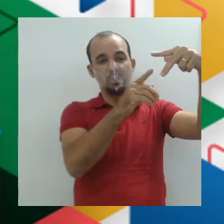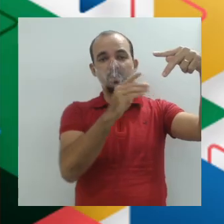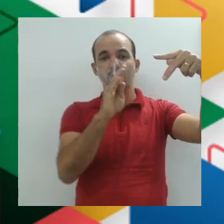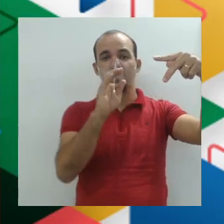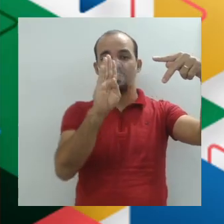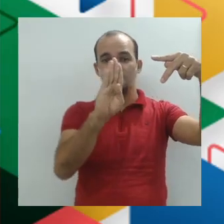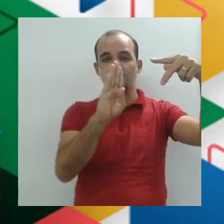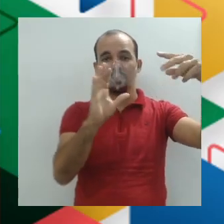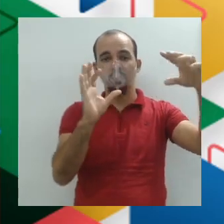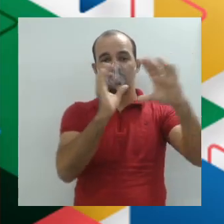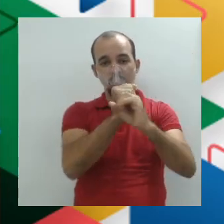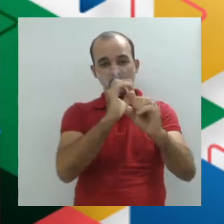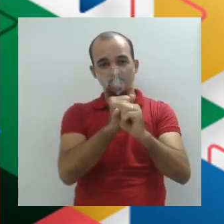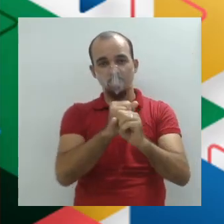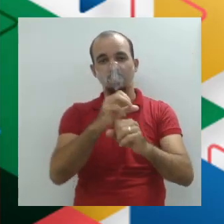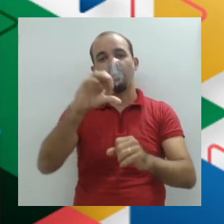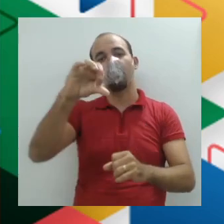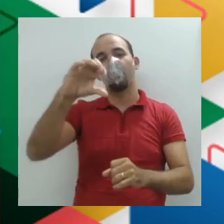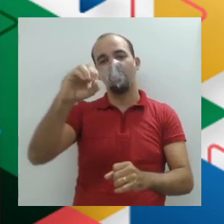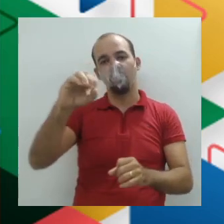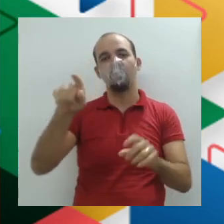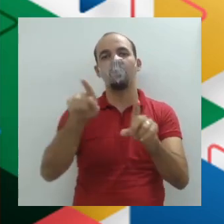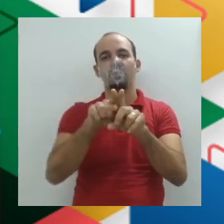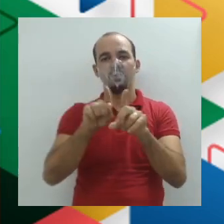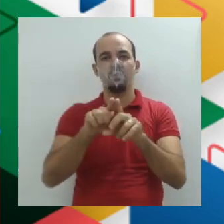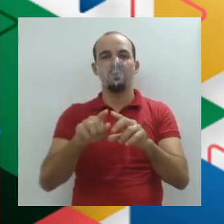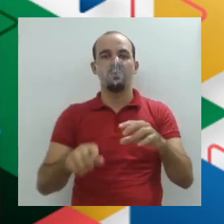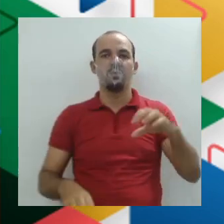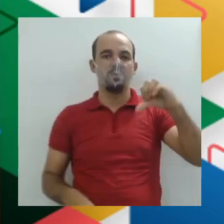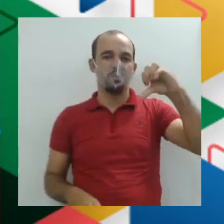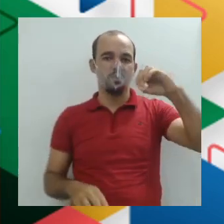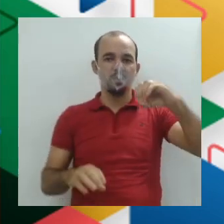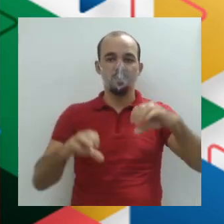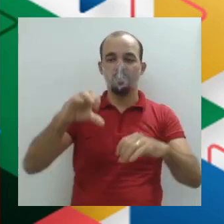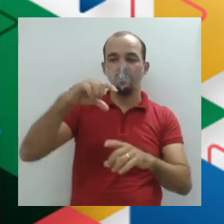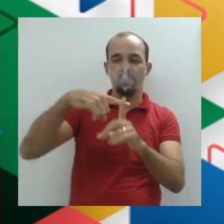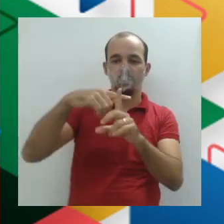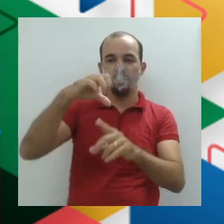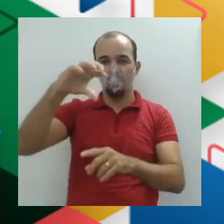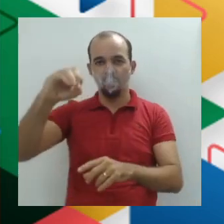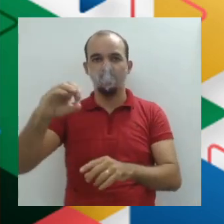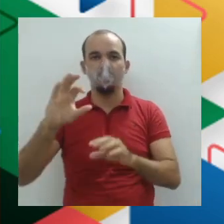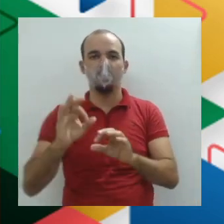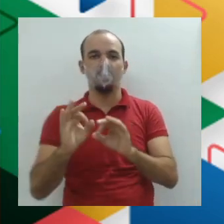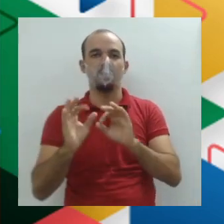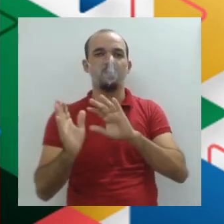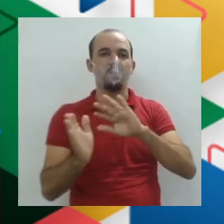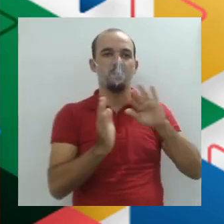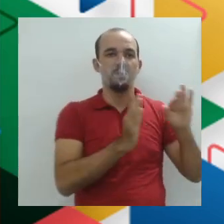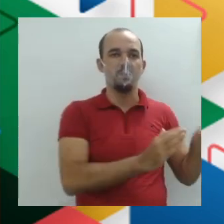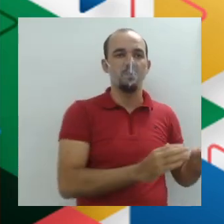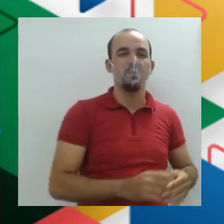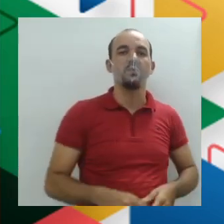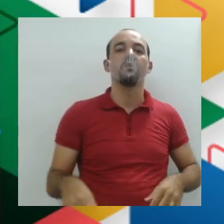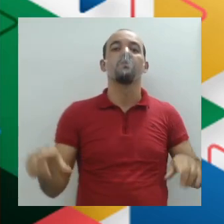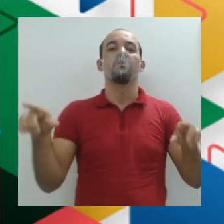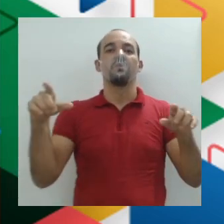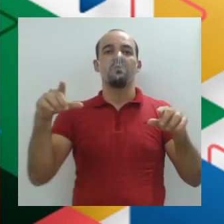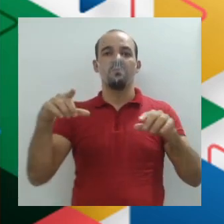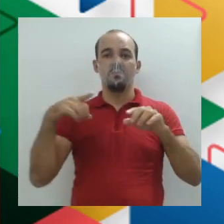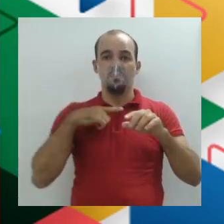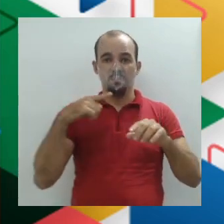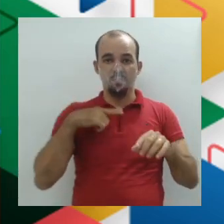seguinte. A primeira razão trigonométrica que a gente apresenta é a razão seno. Ela é dada através da